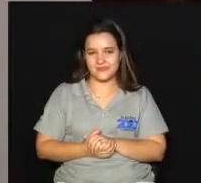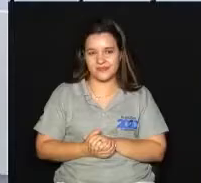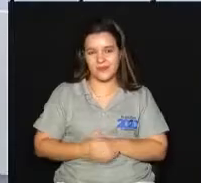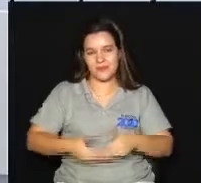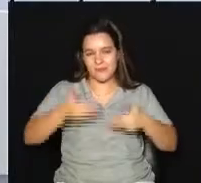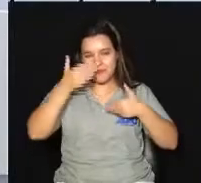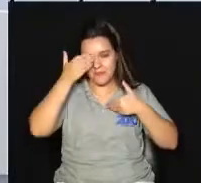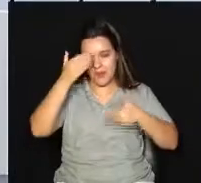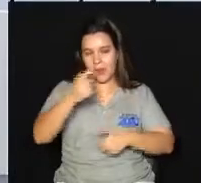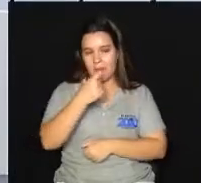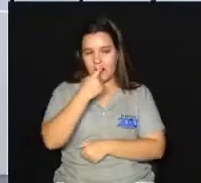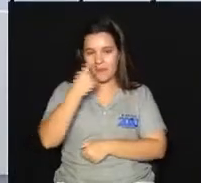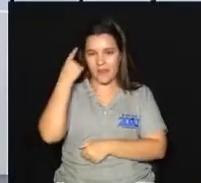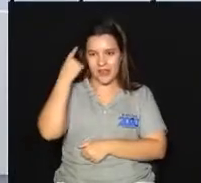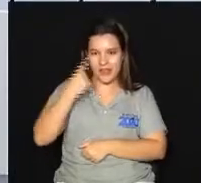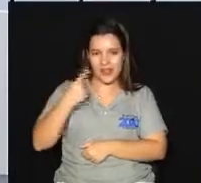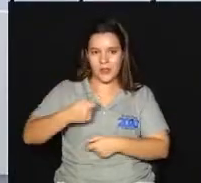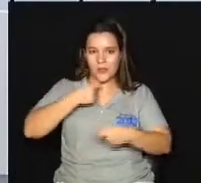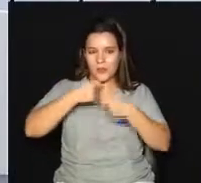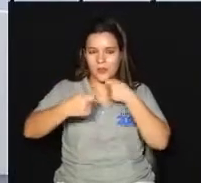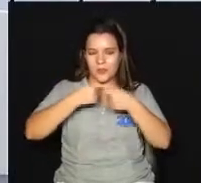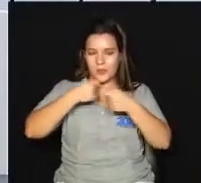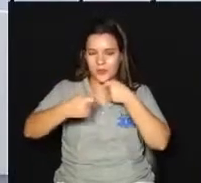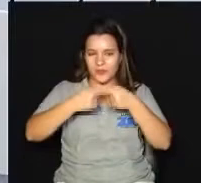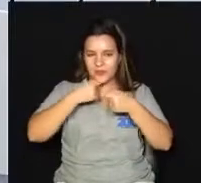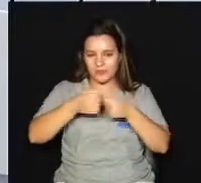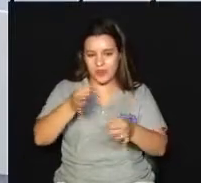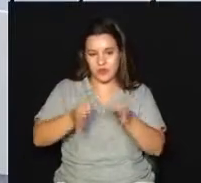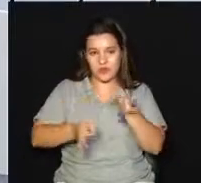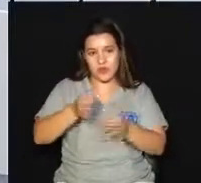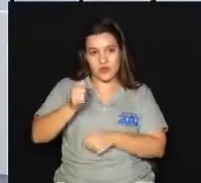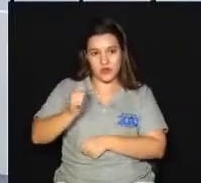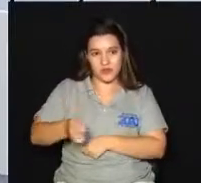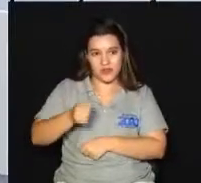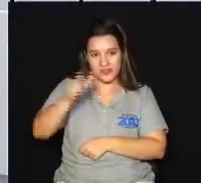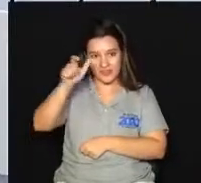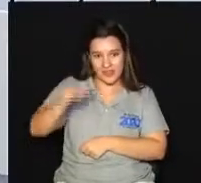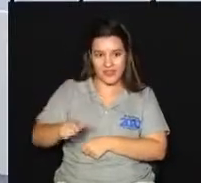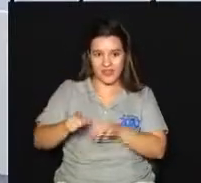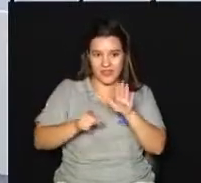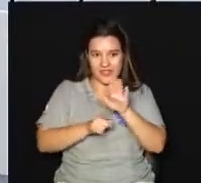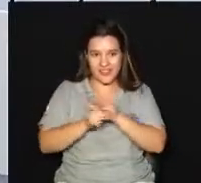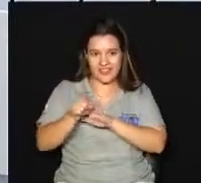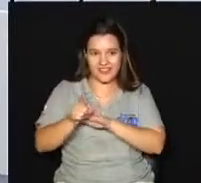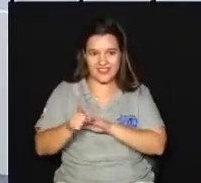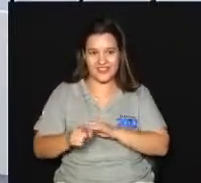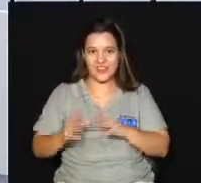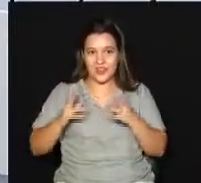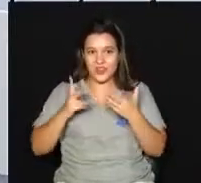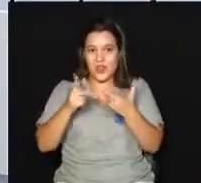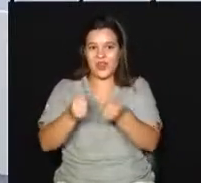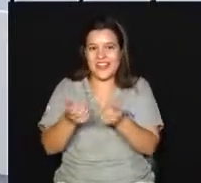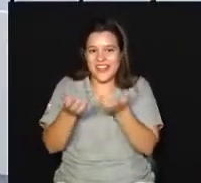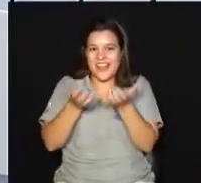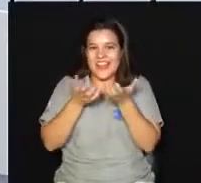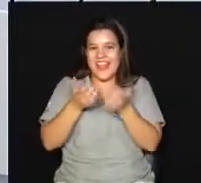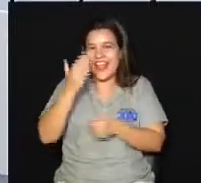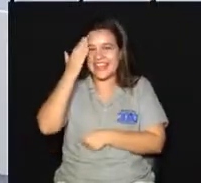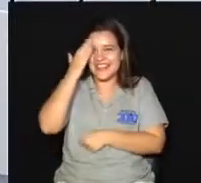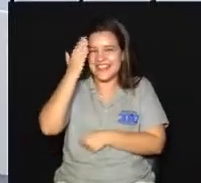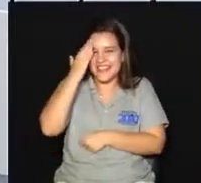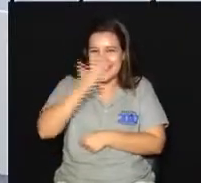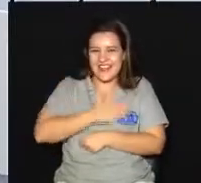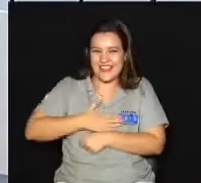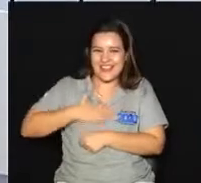Obrigado, Mina Abreu, por esta entrevista com o juiz eleitoral. Você fez a pergunta que todo mundo